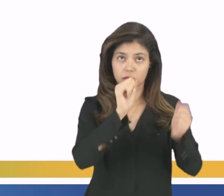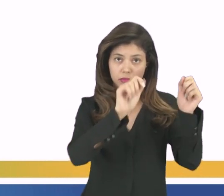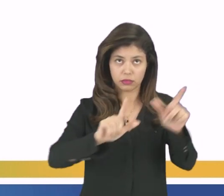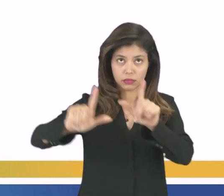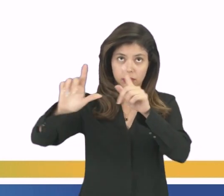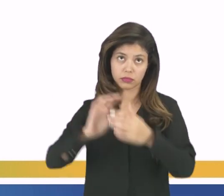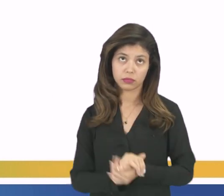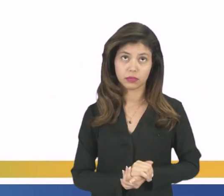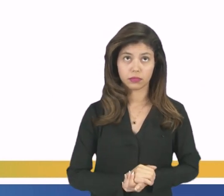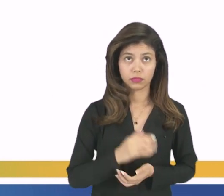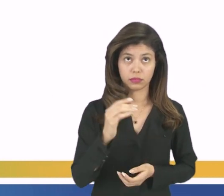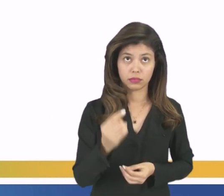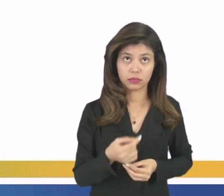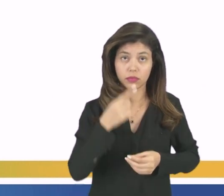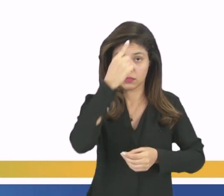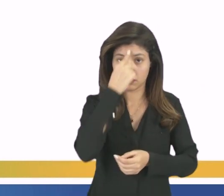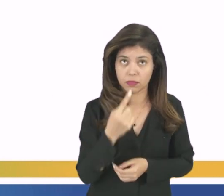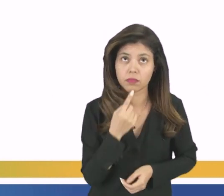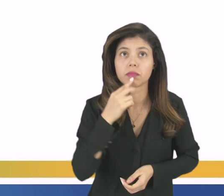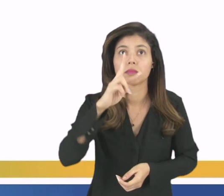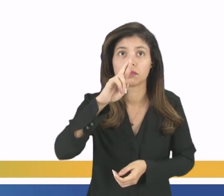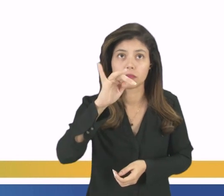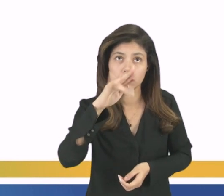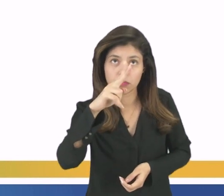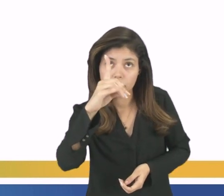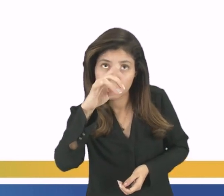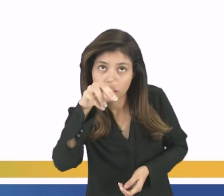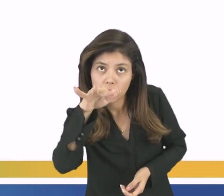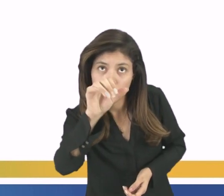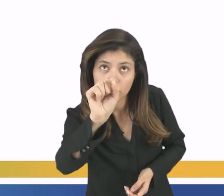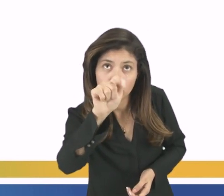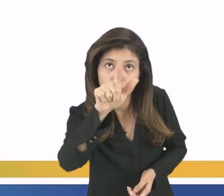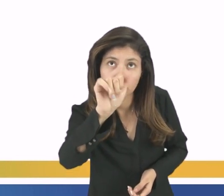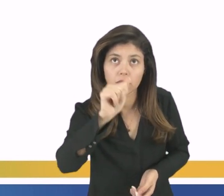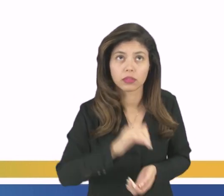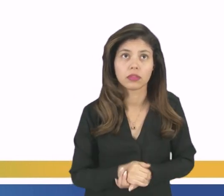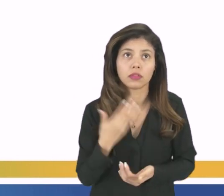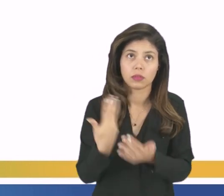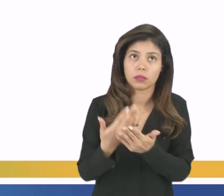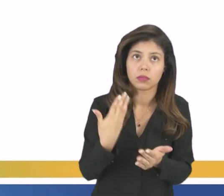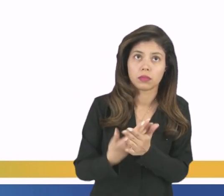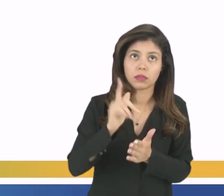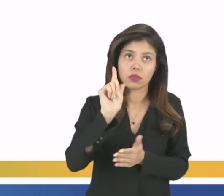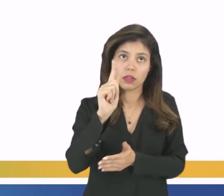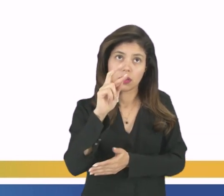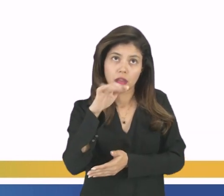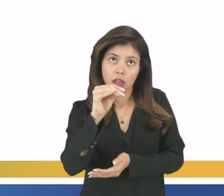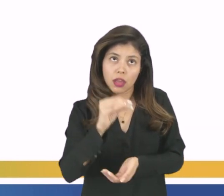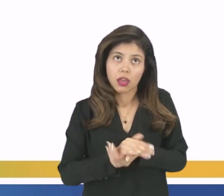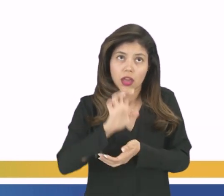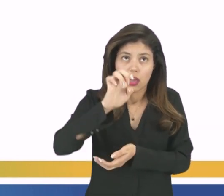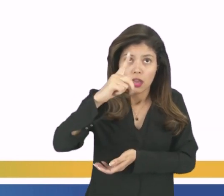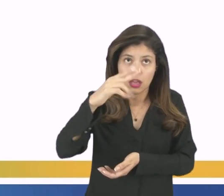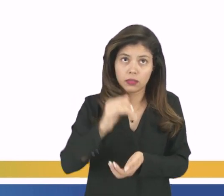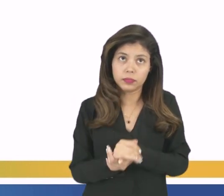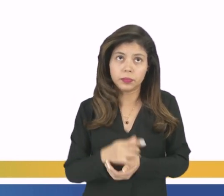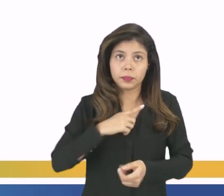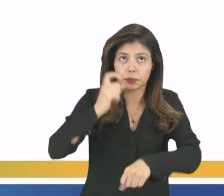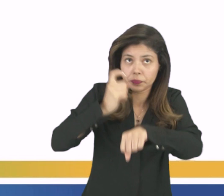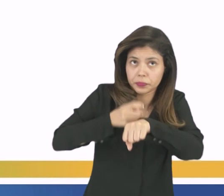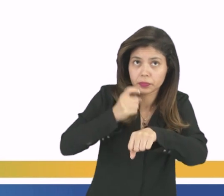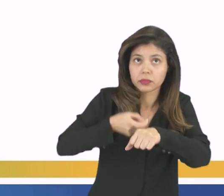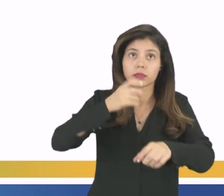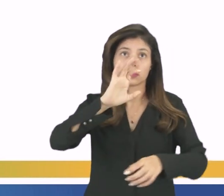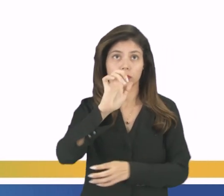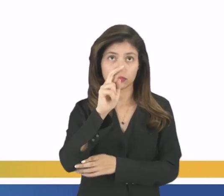bem atenção nisso aqui, ó. Ela é uma figura simétrica tridimensional que faz parte dos estudos de geometria espacial. Ela é um